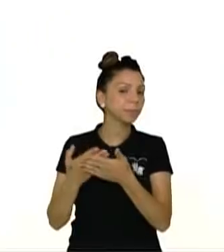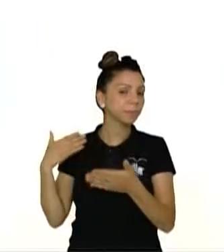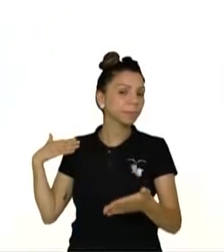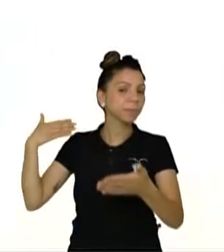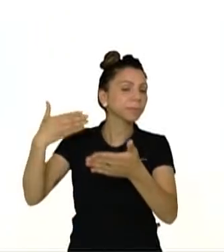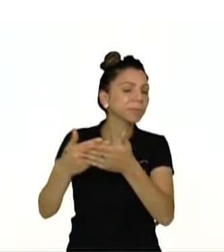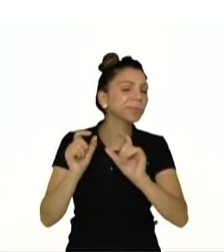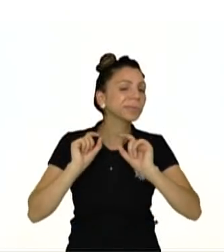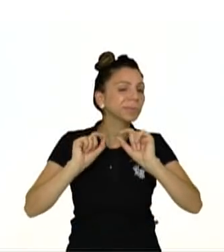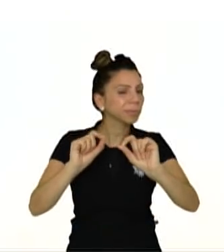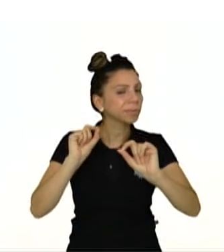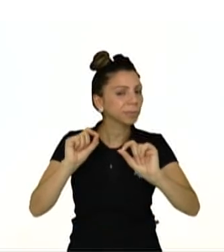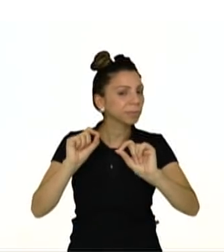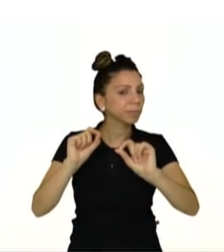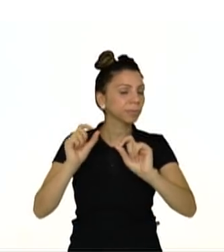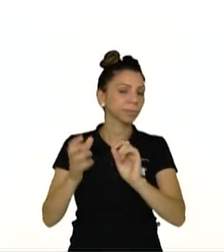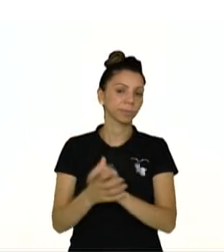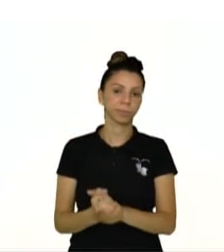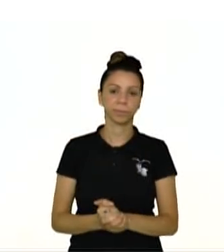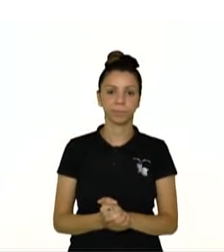hoje? Nós estudamos que,